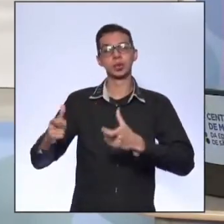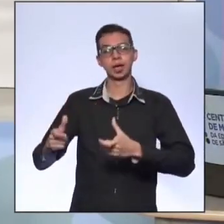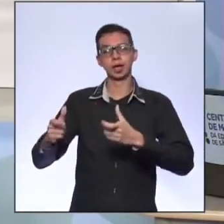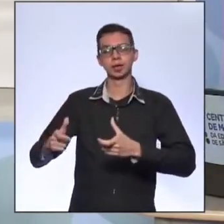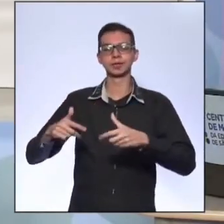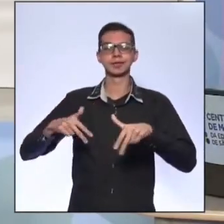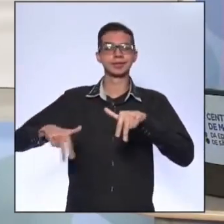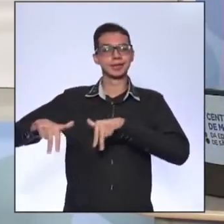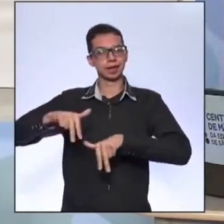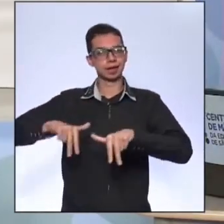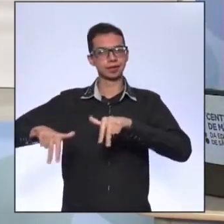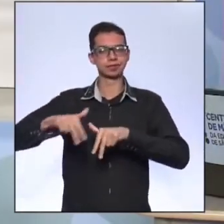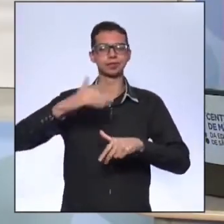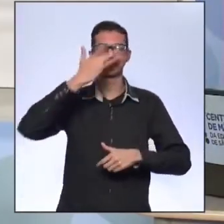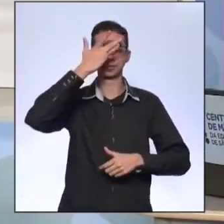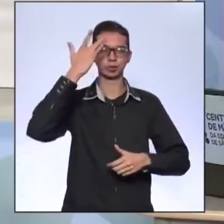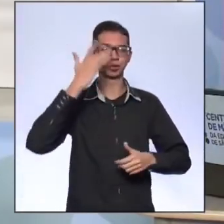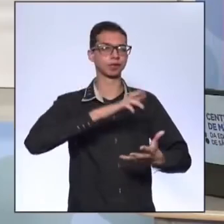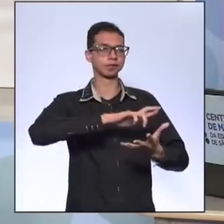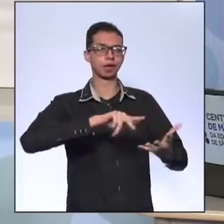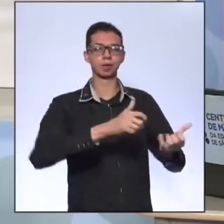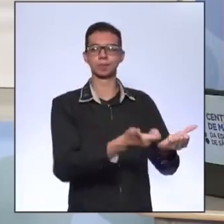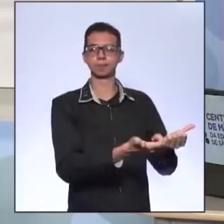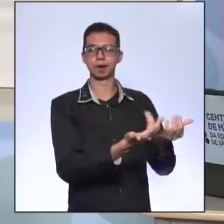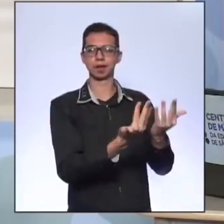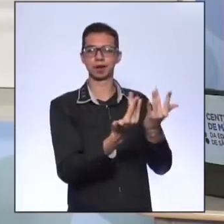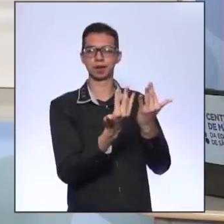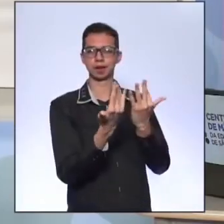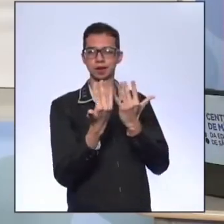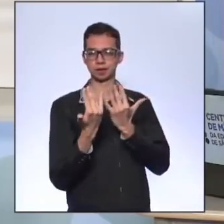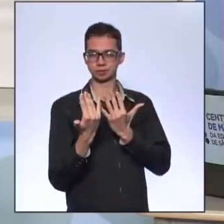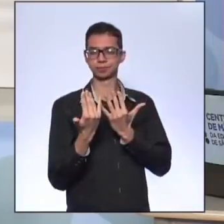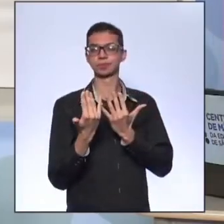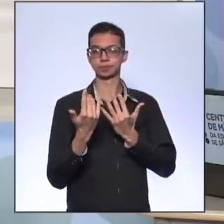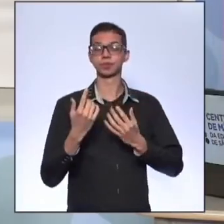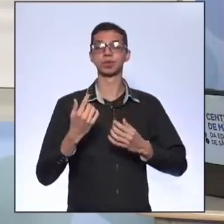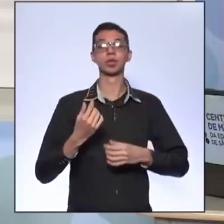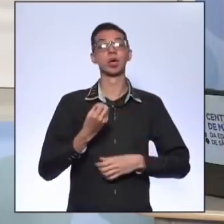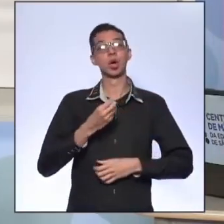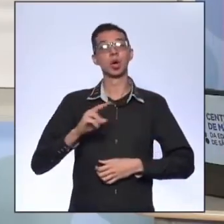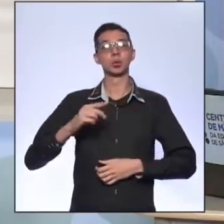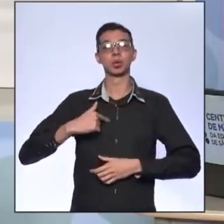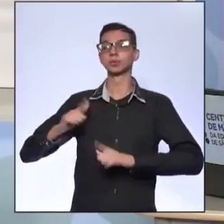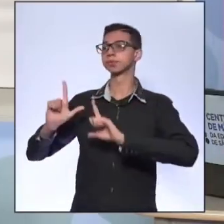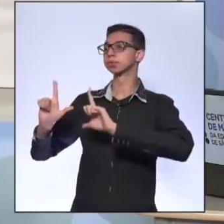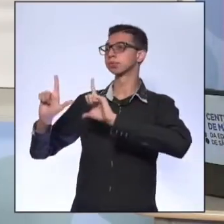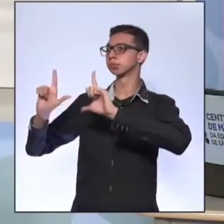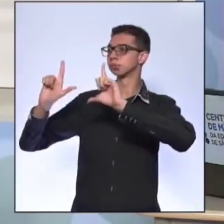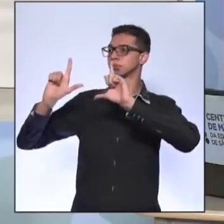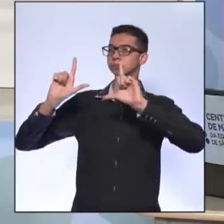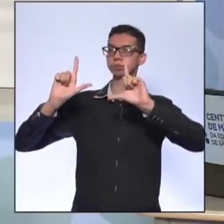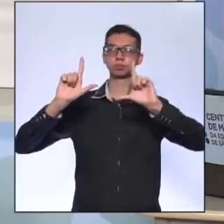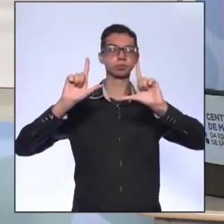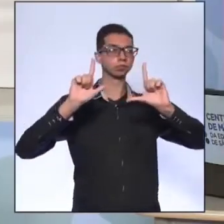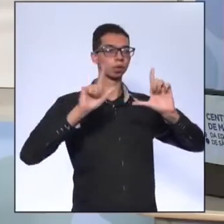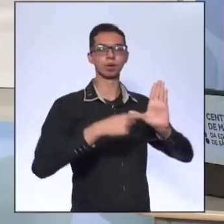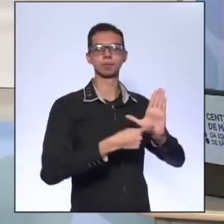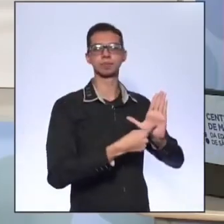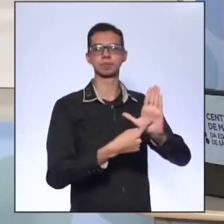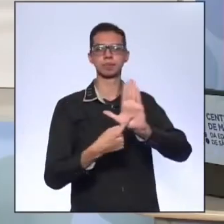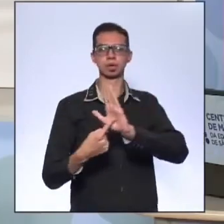uma exposição individual que eu vou estar fazendo em uma galeria de arte. Como é que eu faço isso? Eu entro em contato, então, com pessoas,